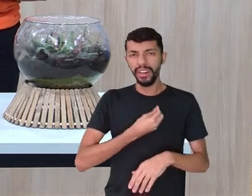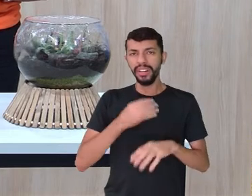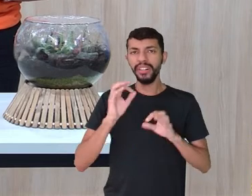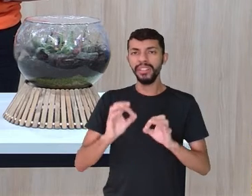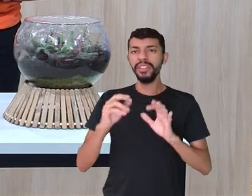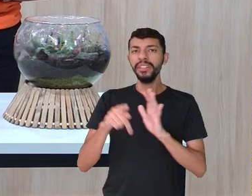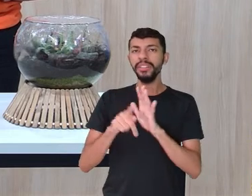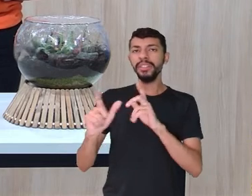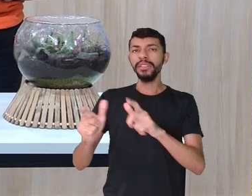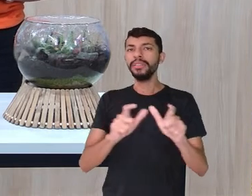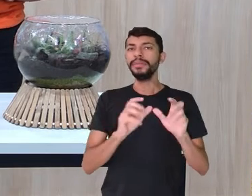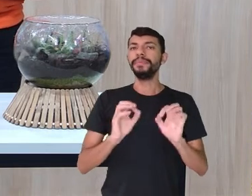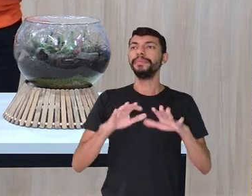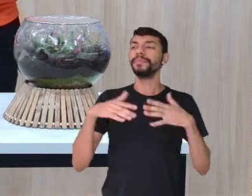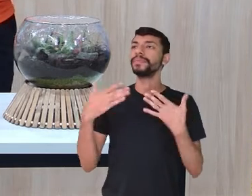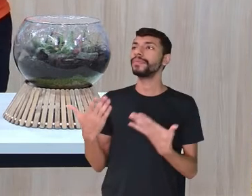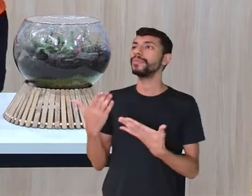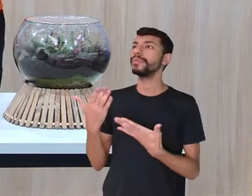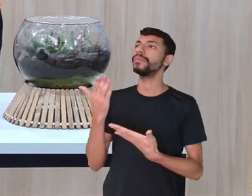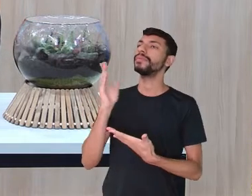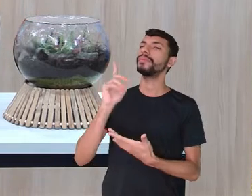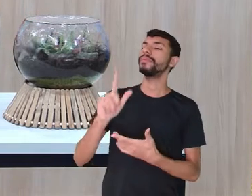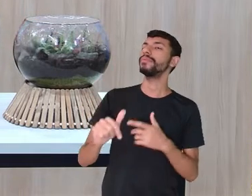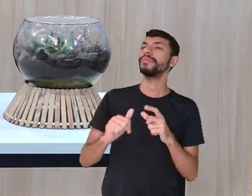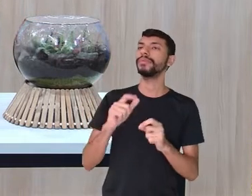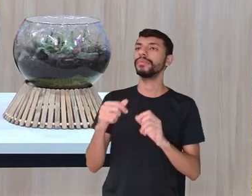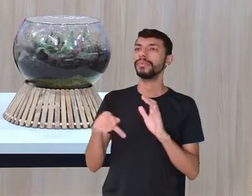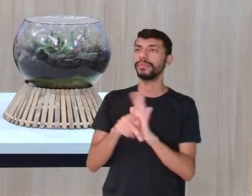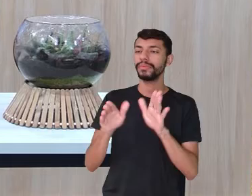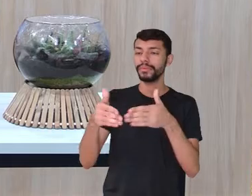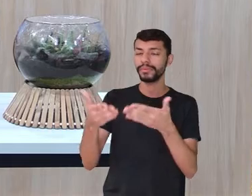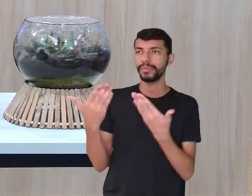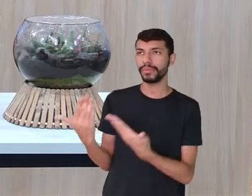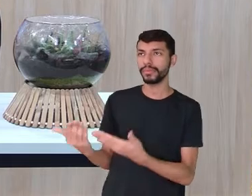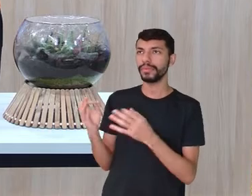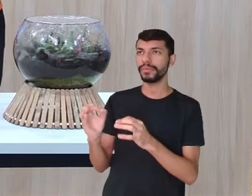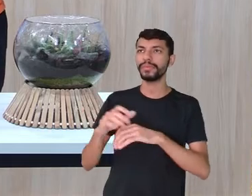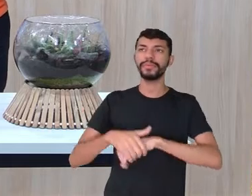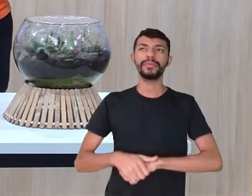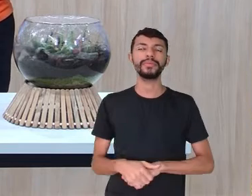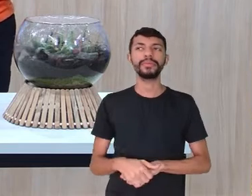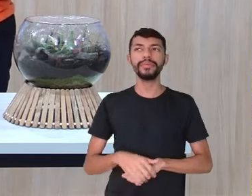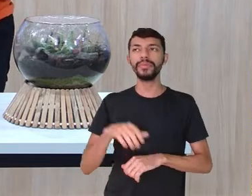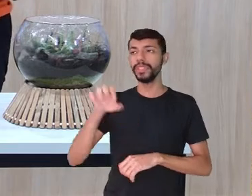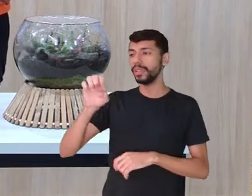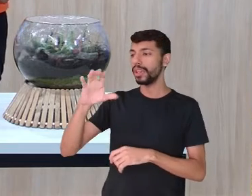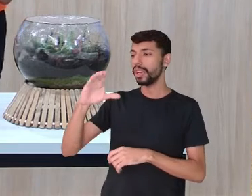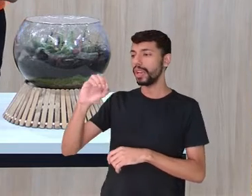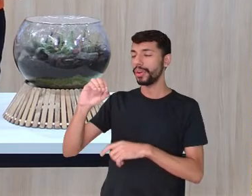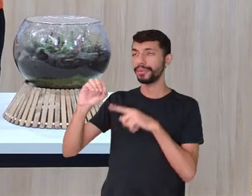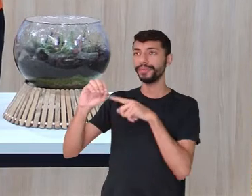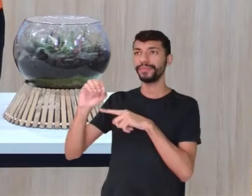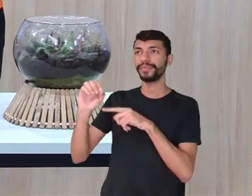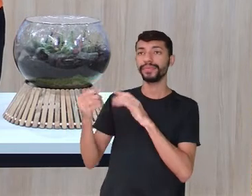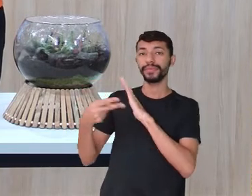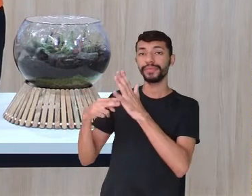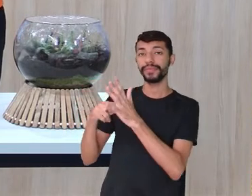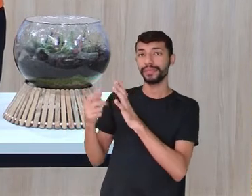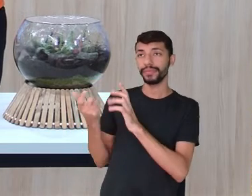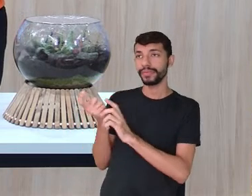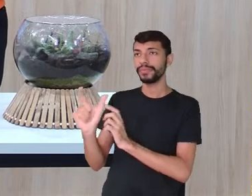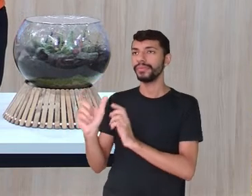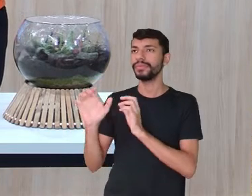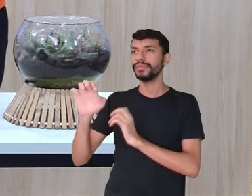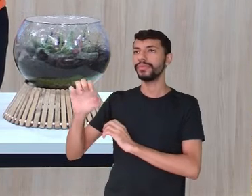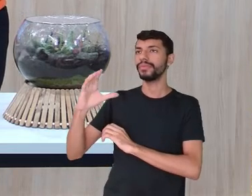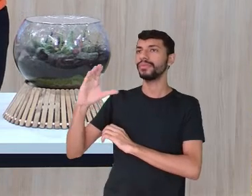meio ambiente. Então, ela é dedicada para isso. E aí, ecologia, nós vemos aqui o significado,